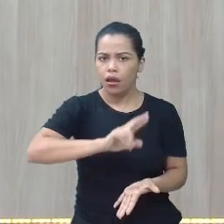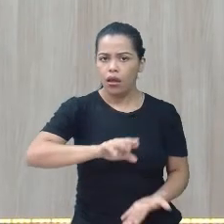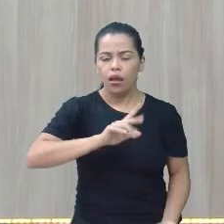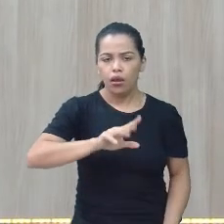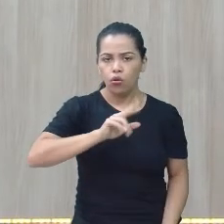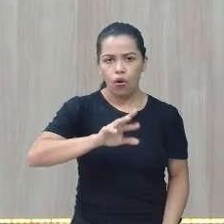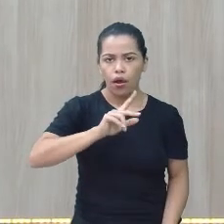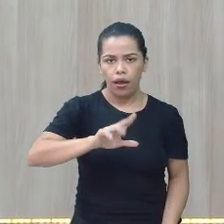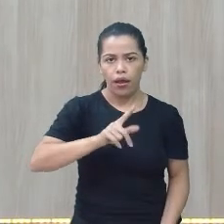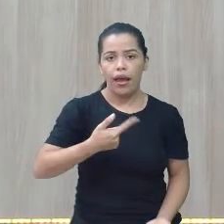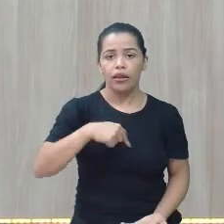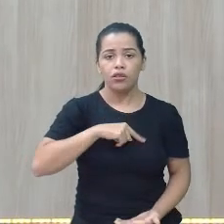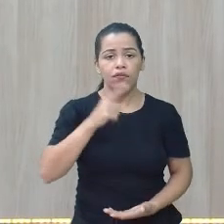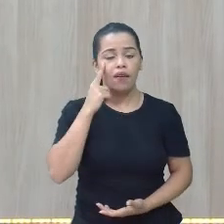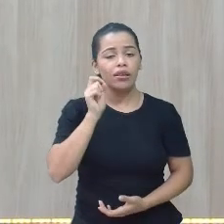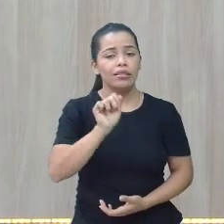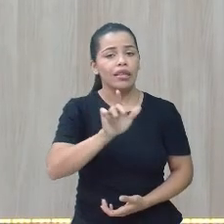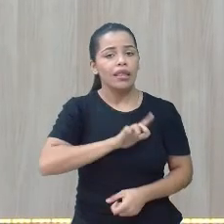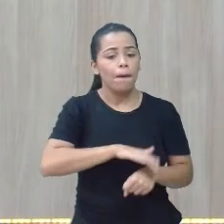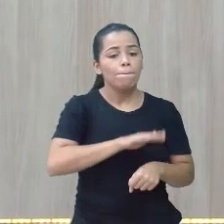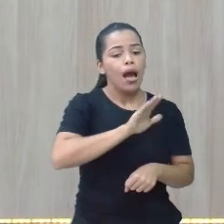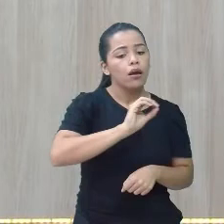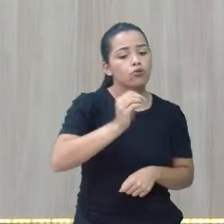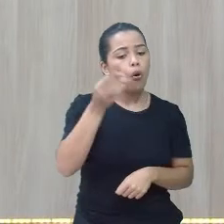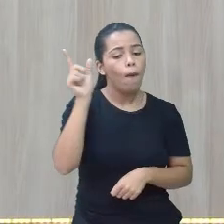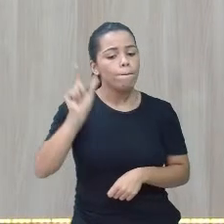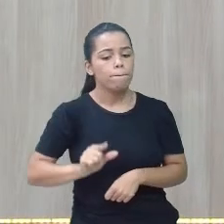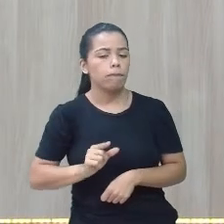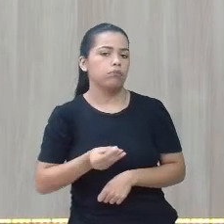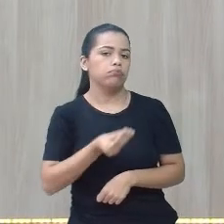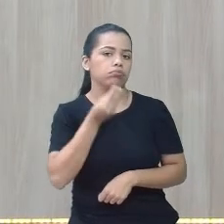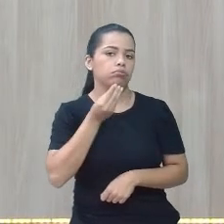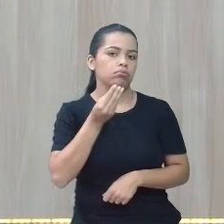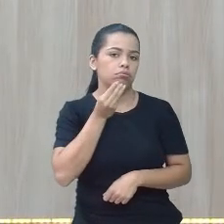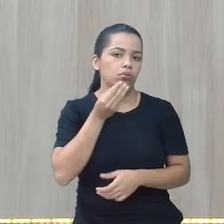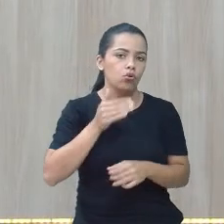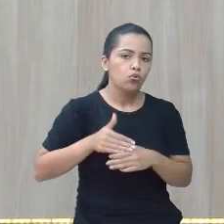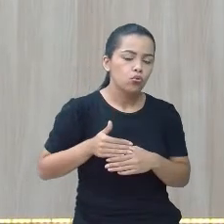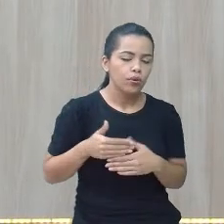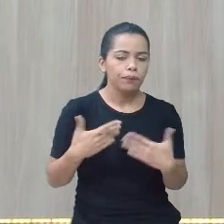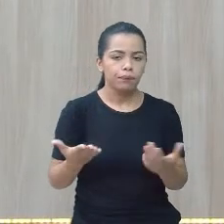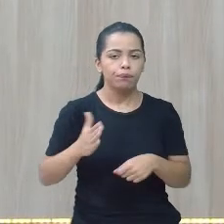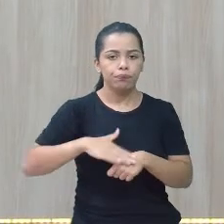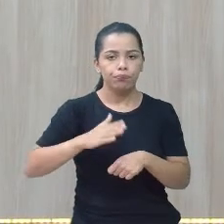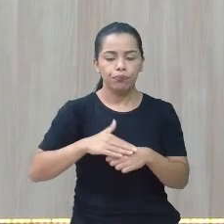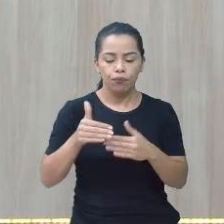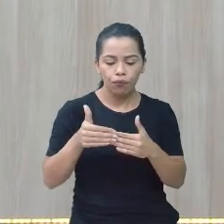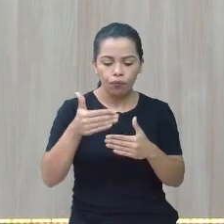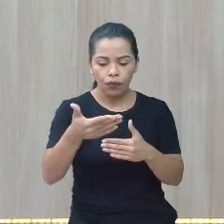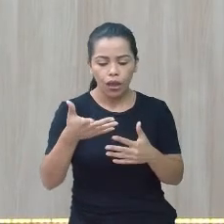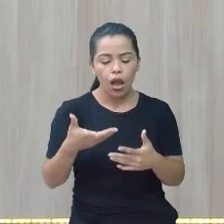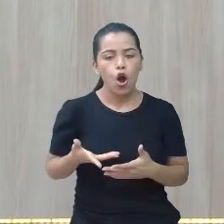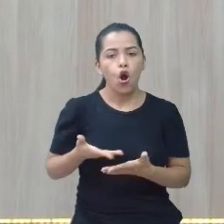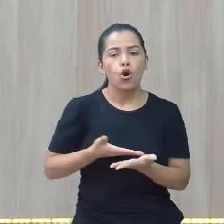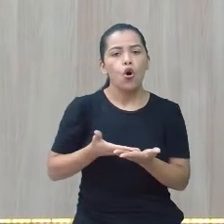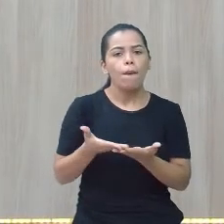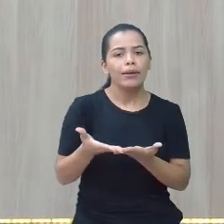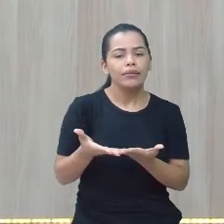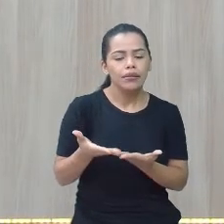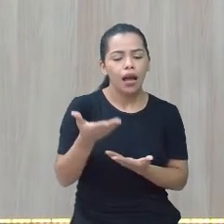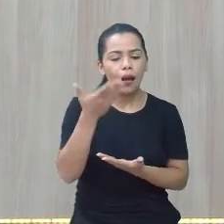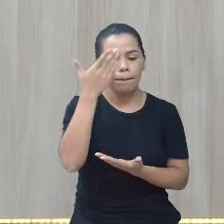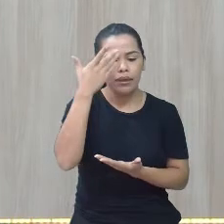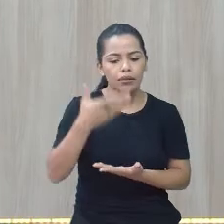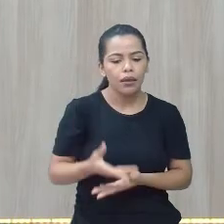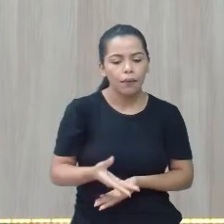tem mais ou menos chance. Você vai perceber que a partir do momento que a gente começar a apurar a noção de chance, ter mais ou menos chance,